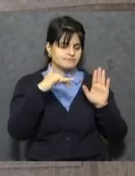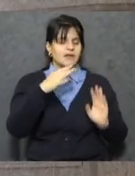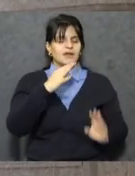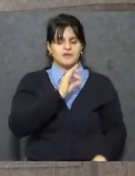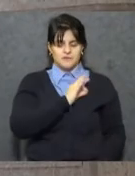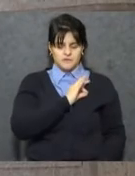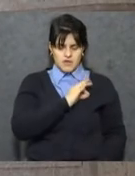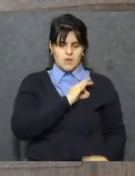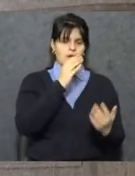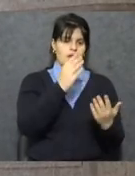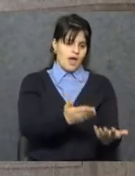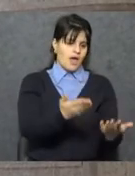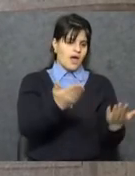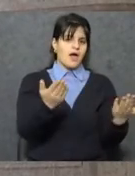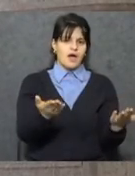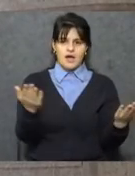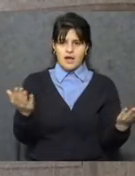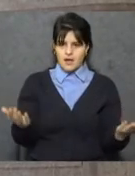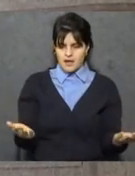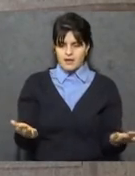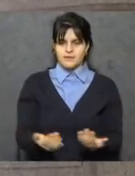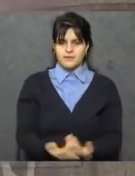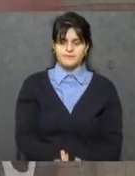de nós.